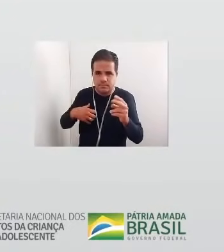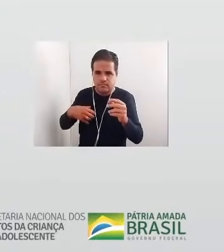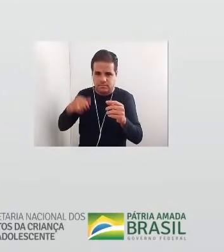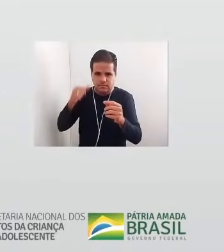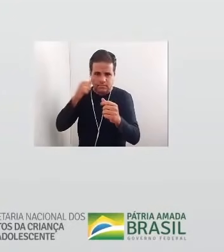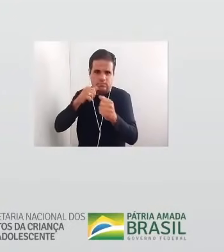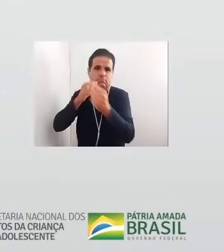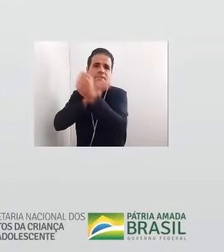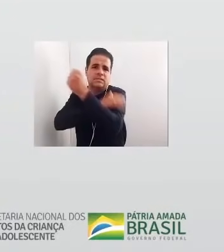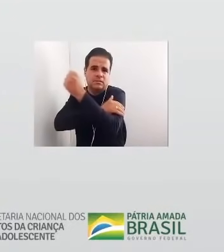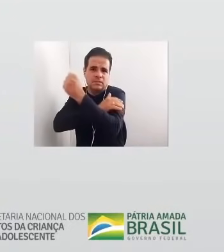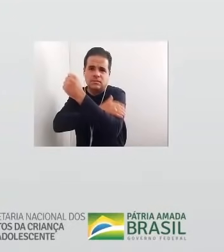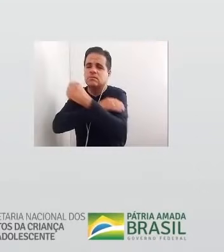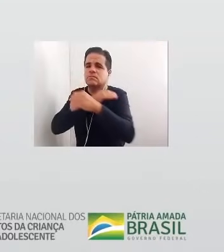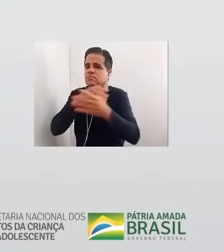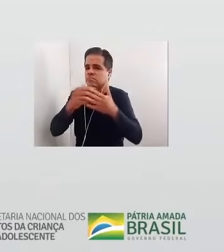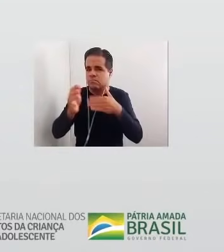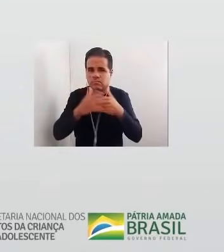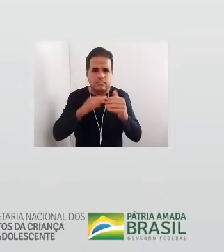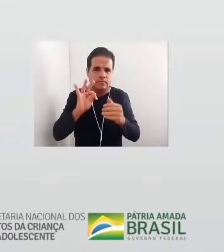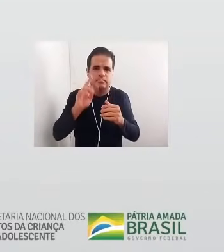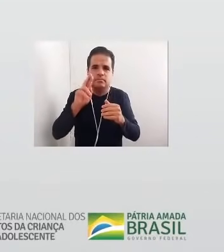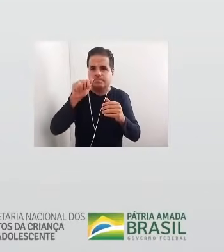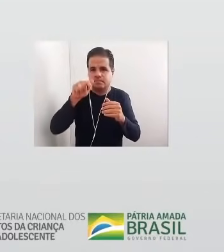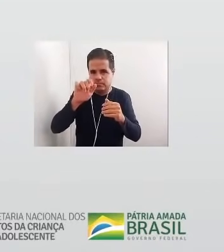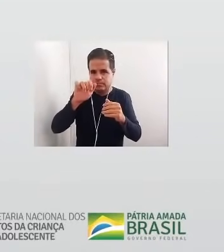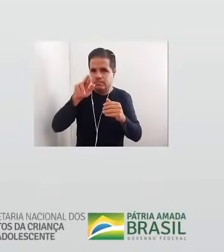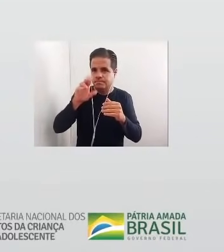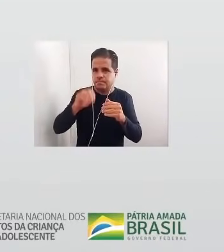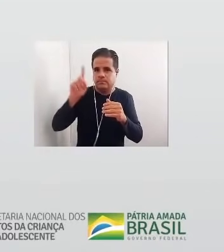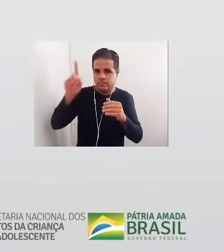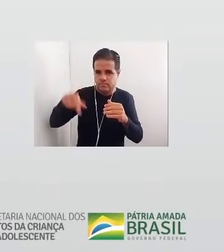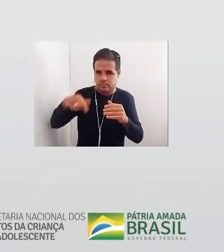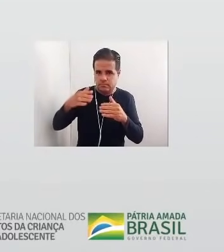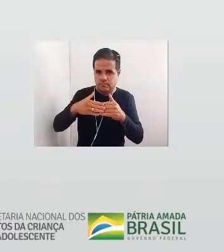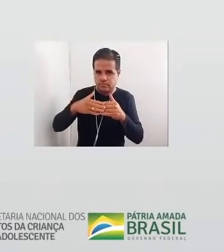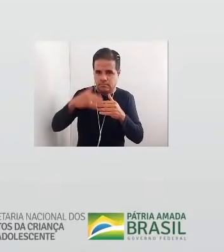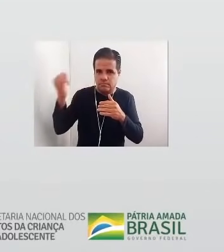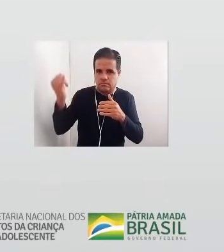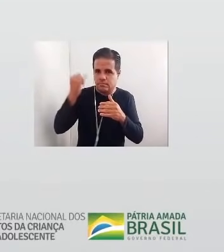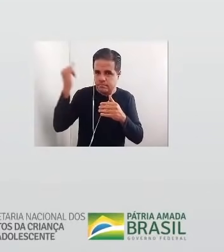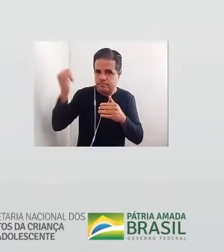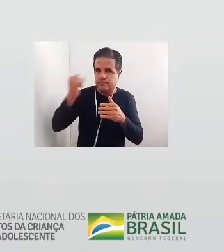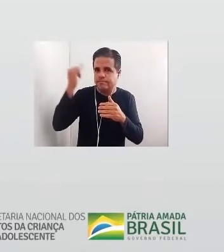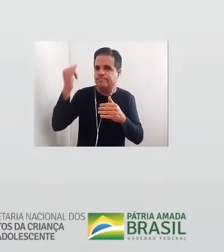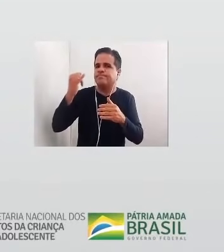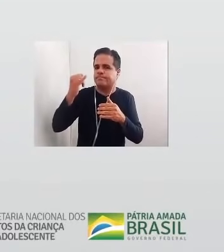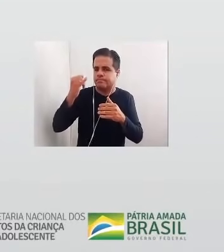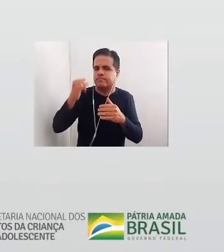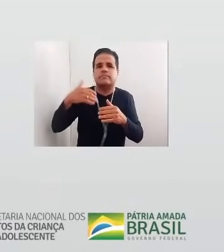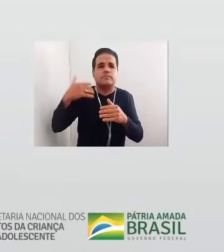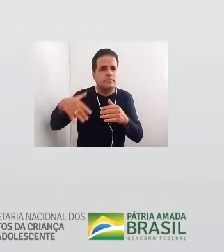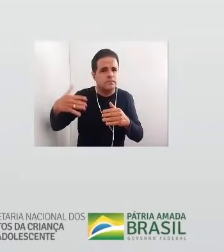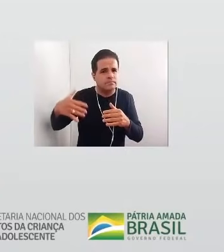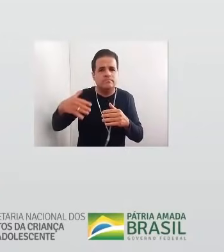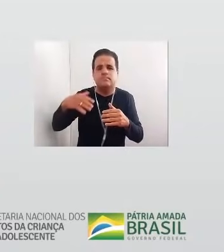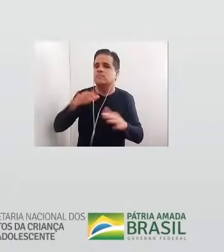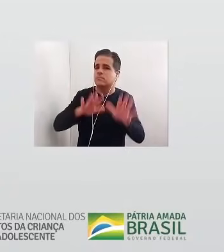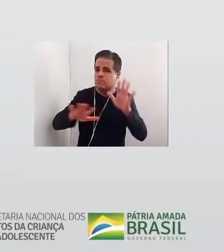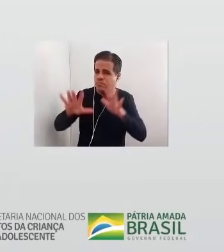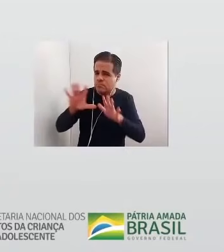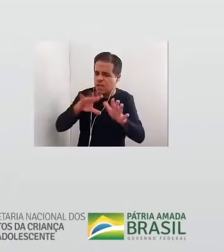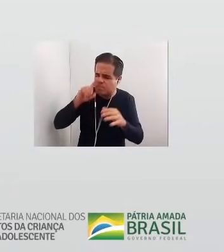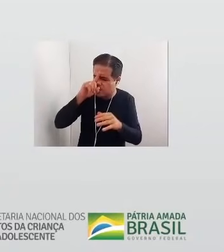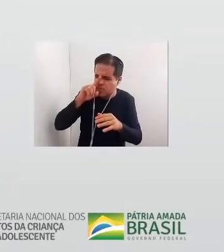uma transgênero. Então, respondendo à sua pergunta, é extremamente perigoso realizar esses procedimentos de